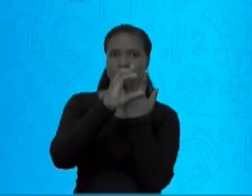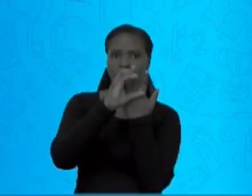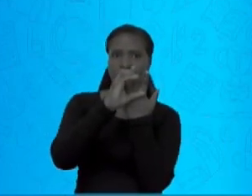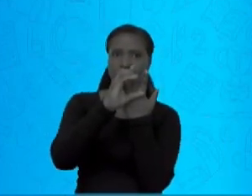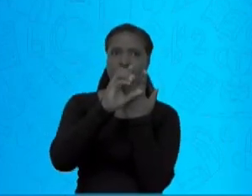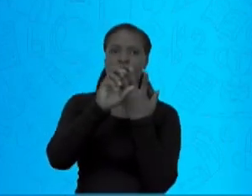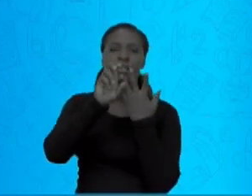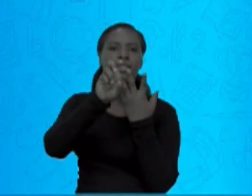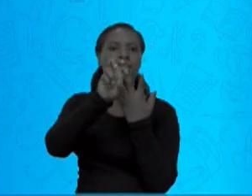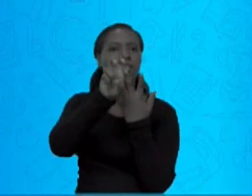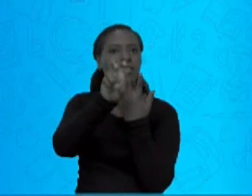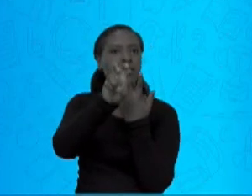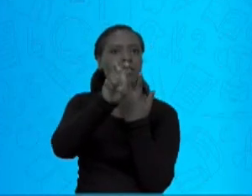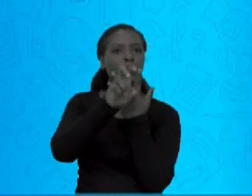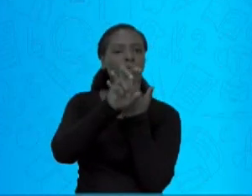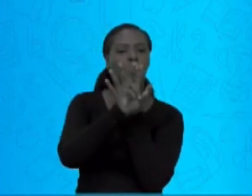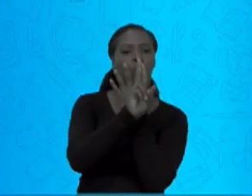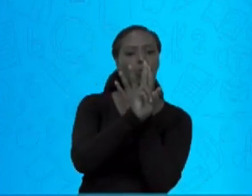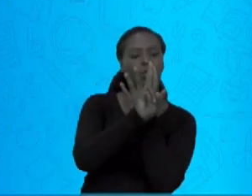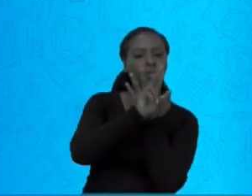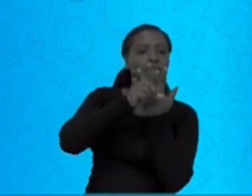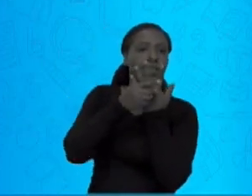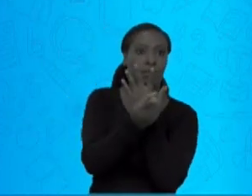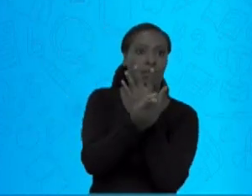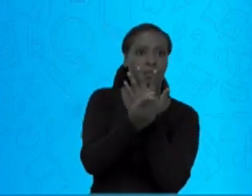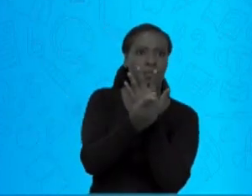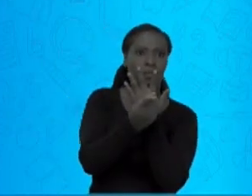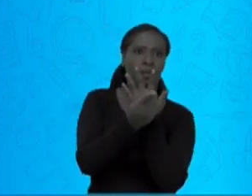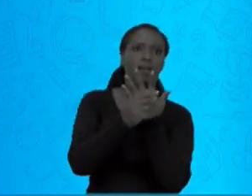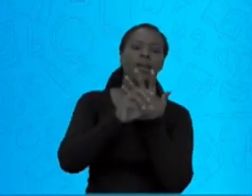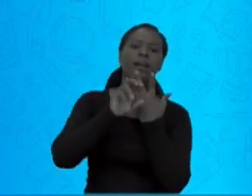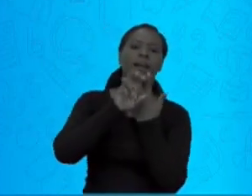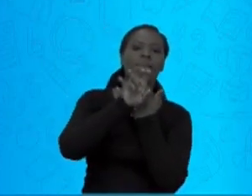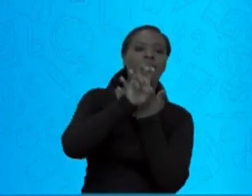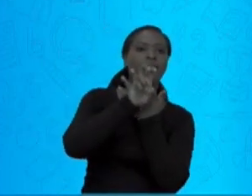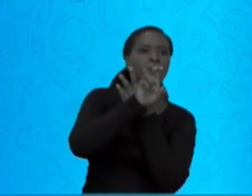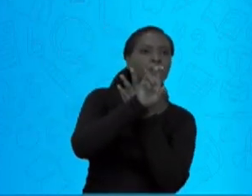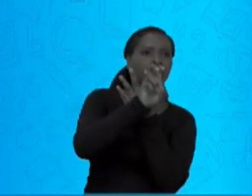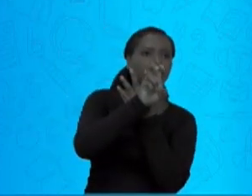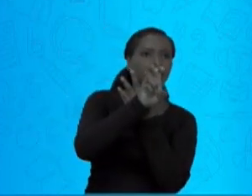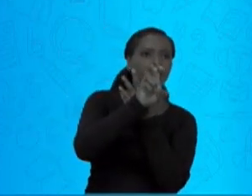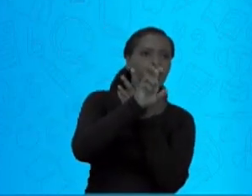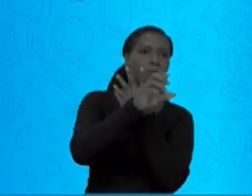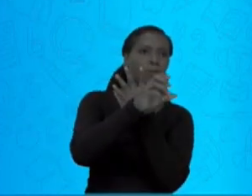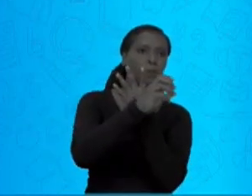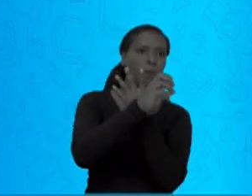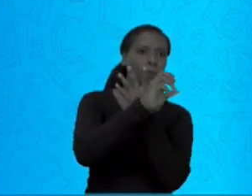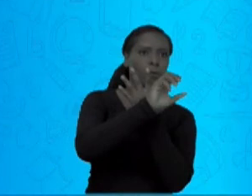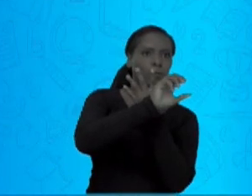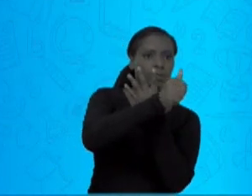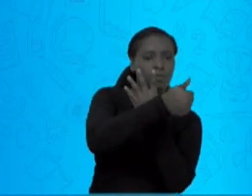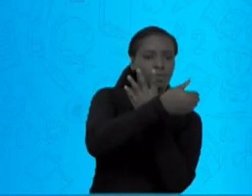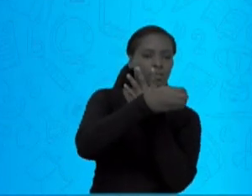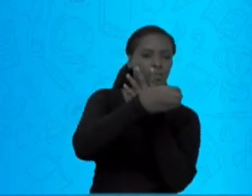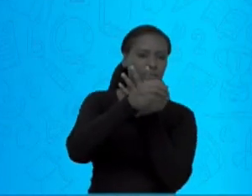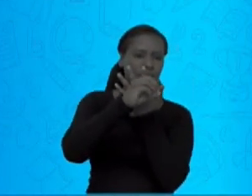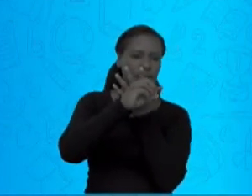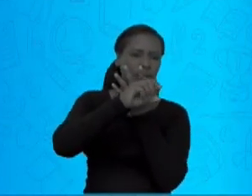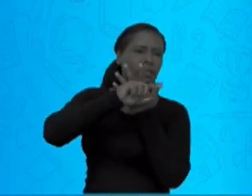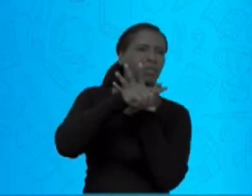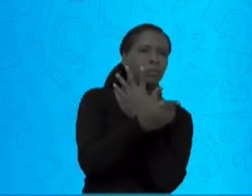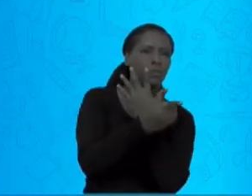de milhar, 5 centenas de milhar e 8 unidades de